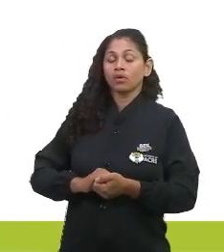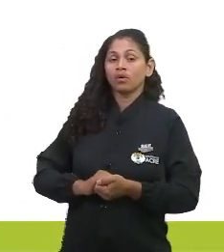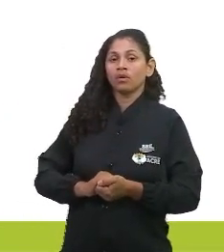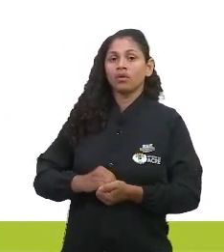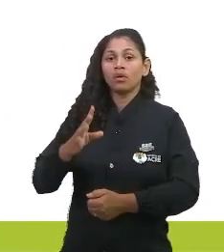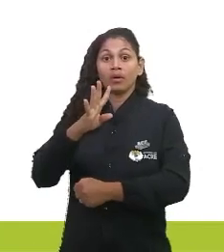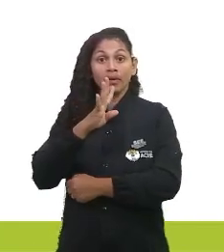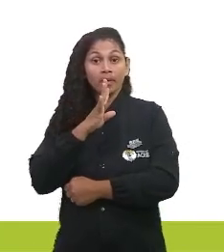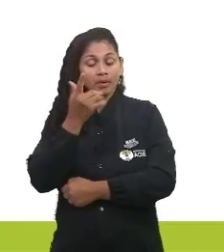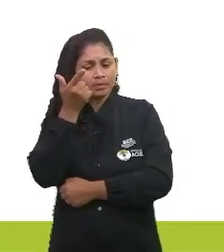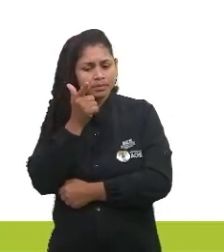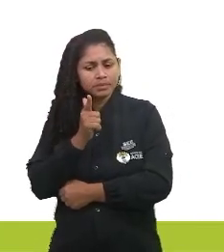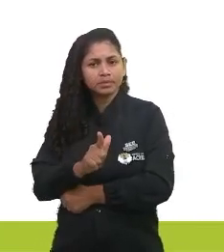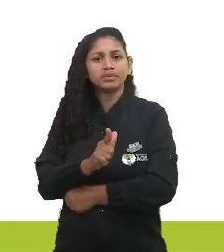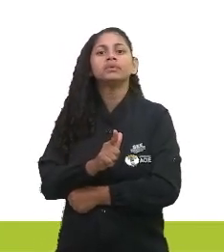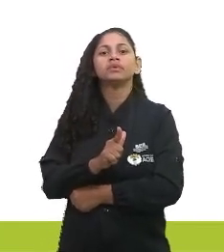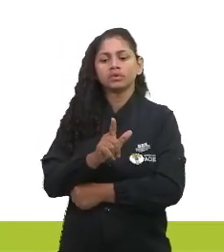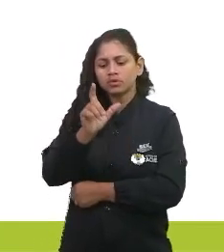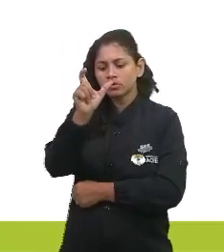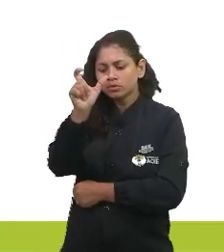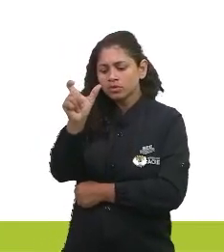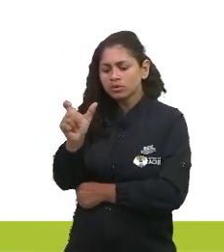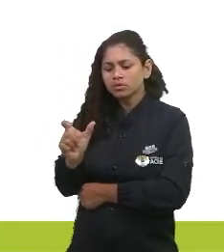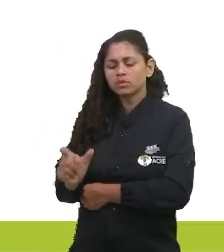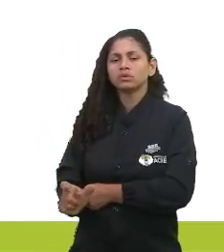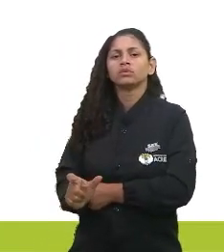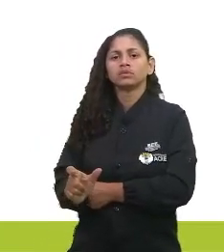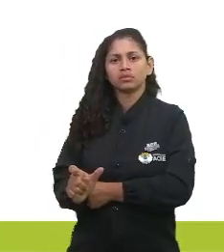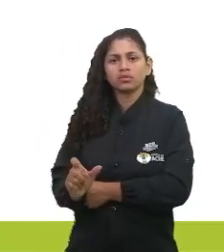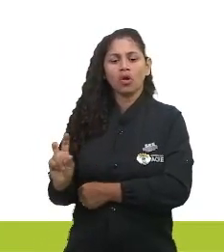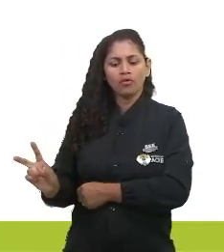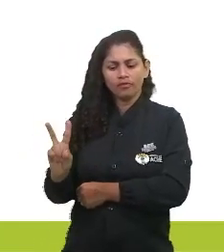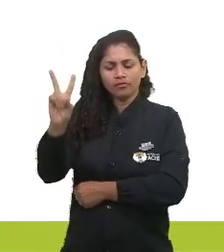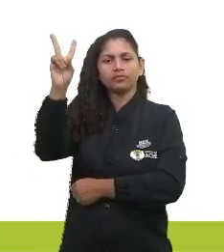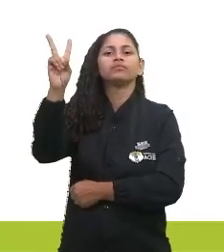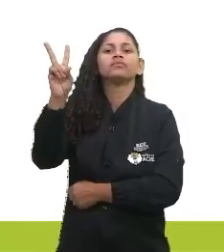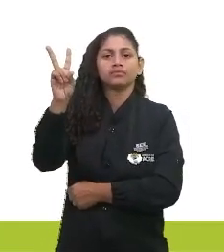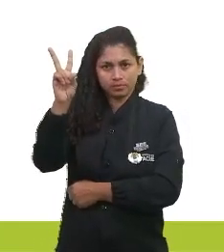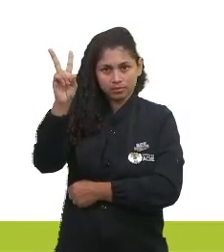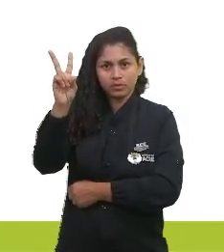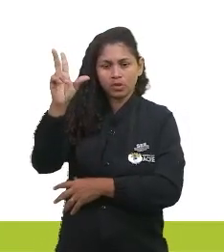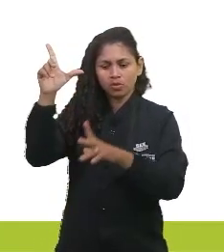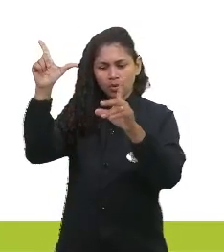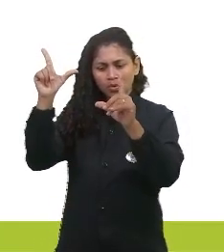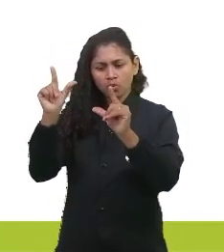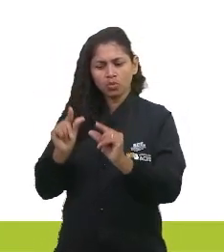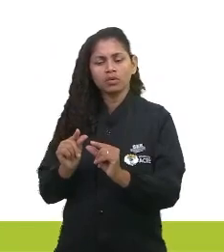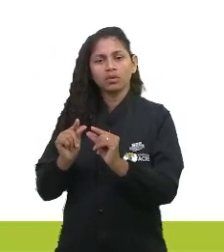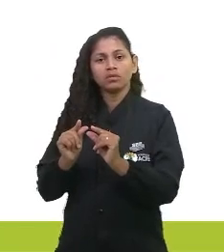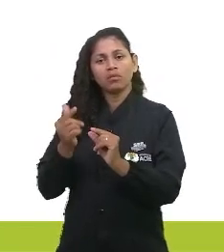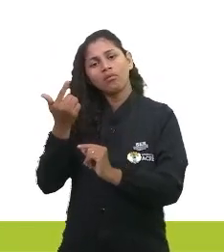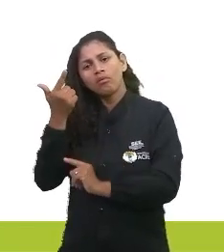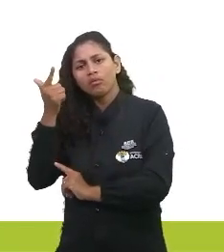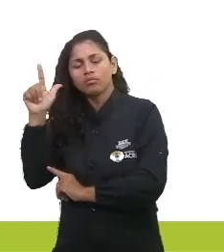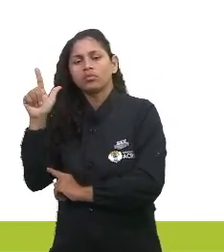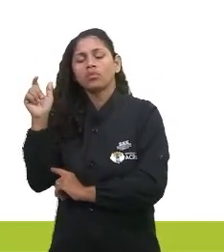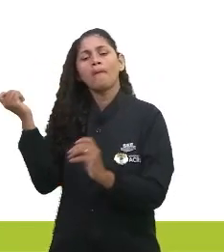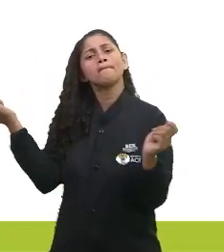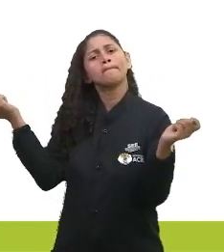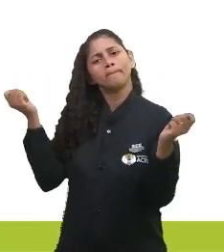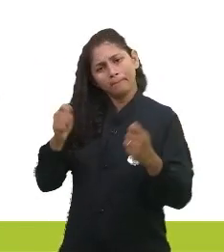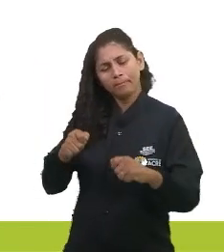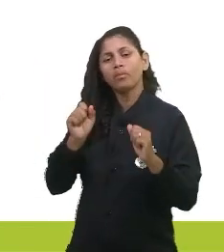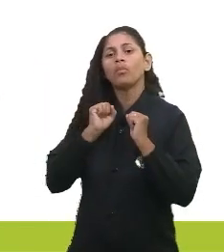outro, levando-se em conta que, maximizando o bem do outro, possivelmente